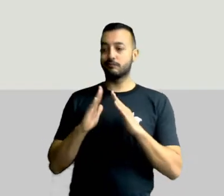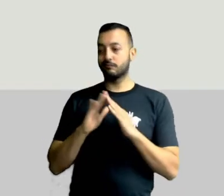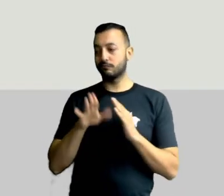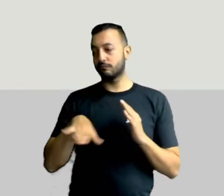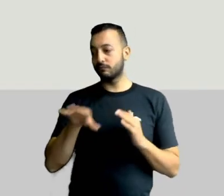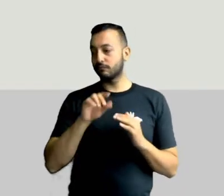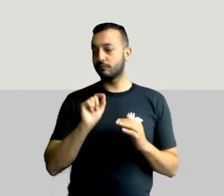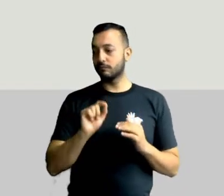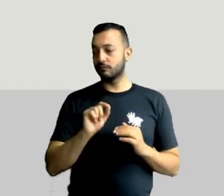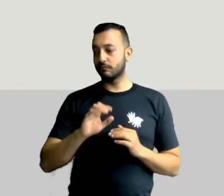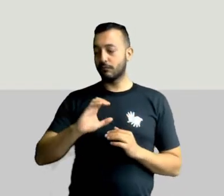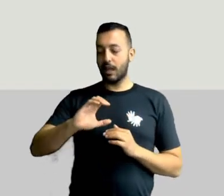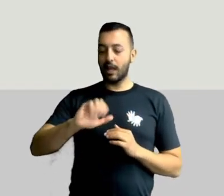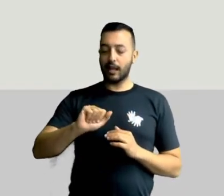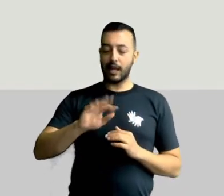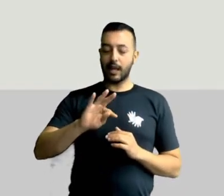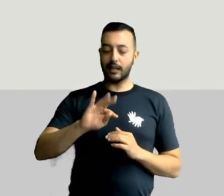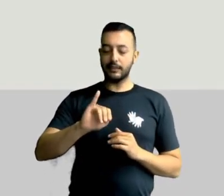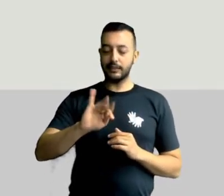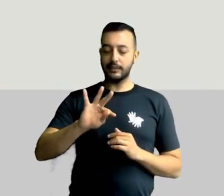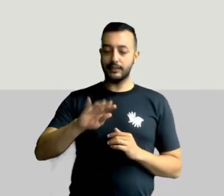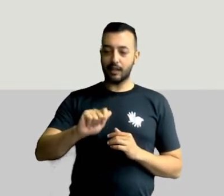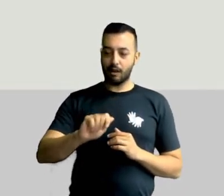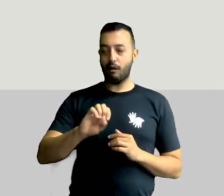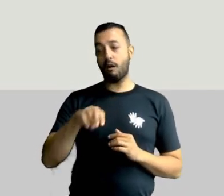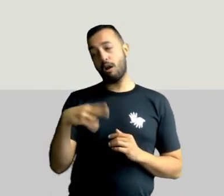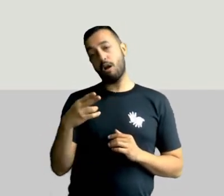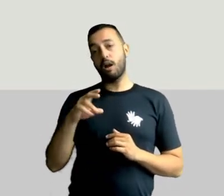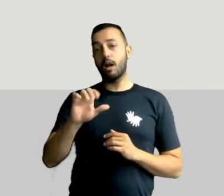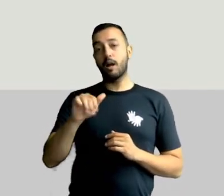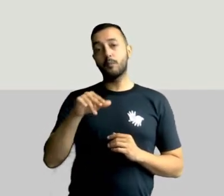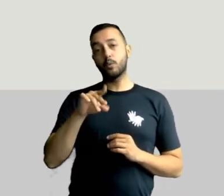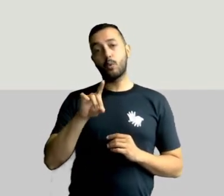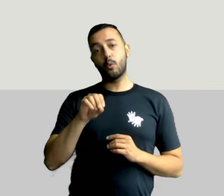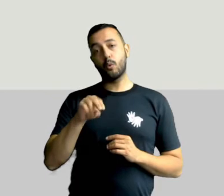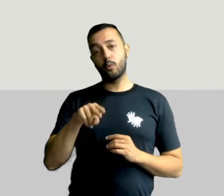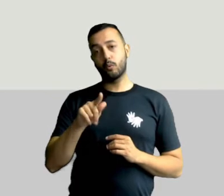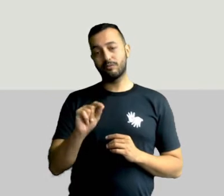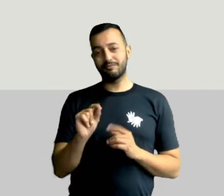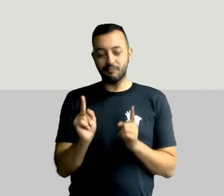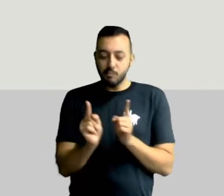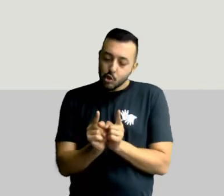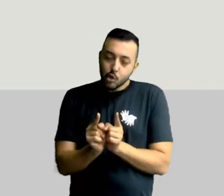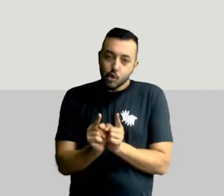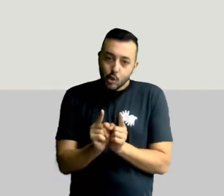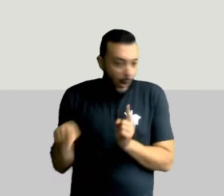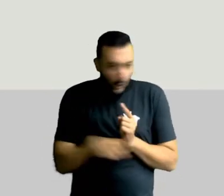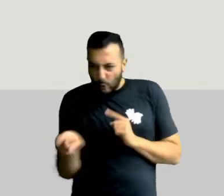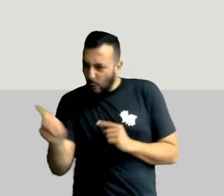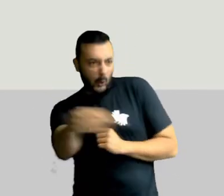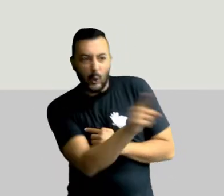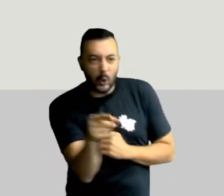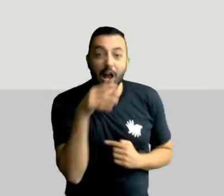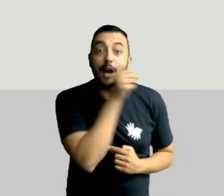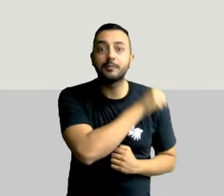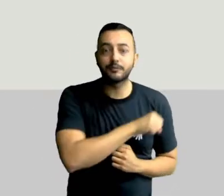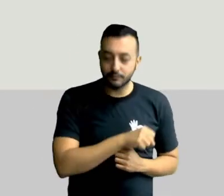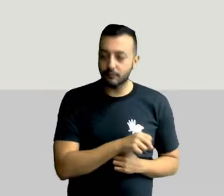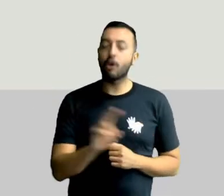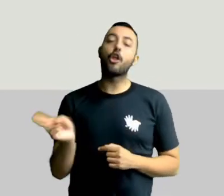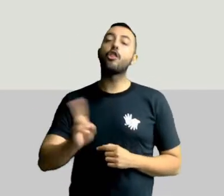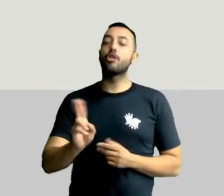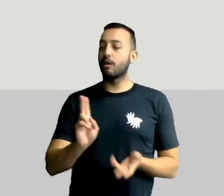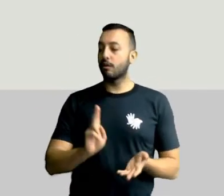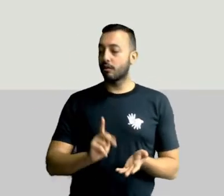casa é a catita, ou camundongo, né? Aquele pequenininho, bem rapidão. Então, aquele rato, o nome